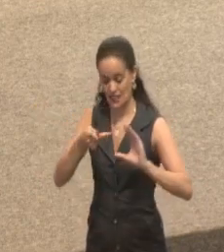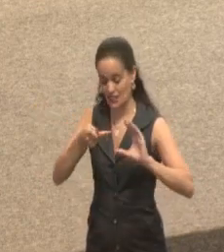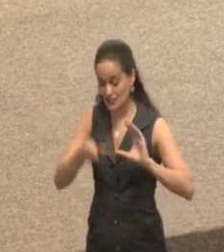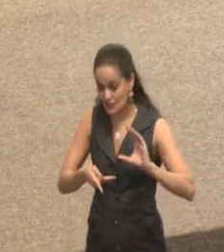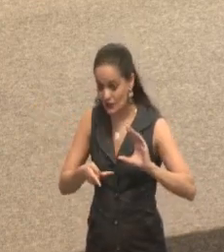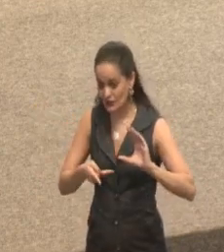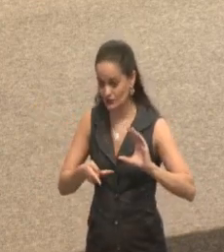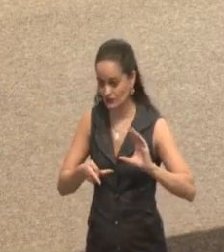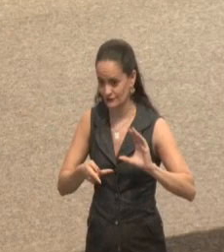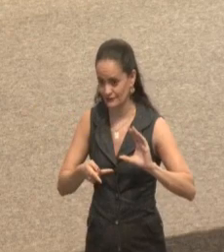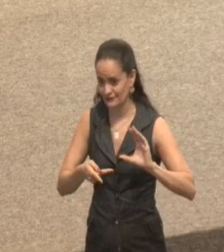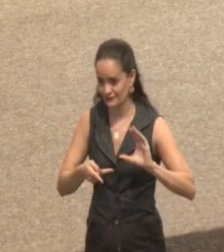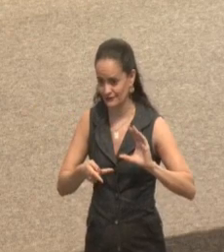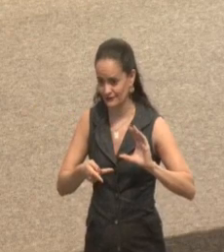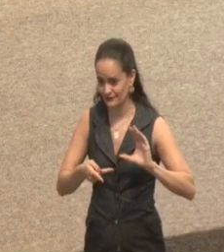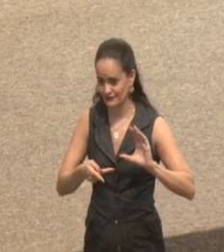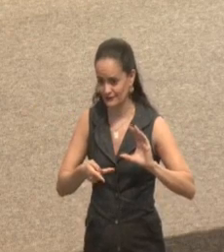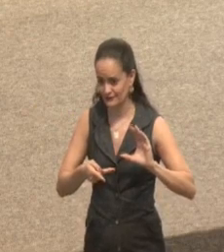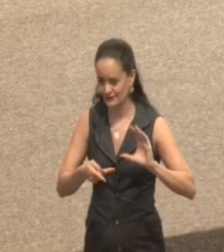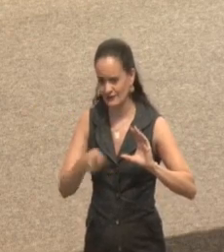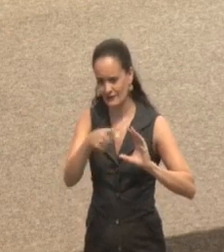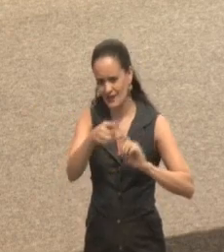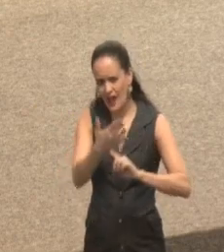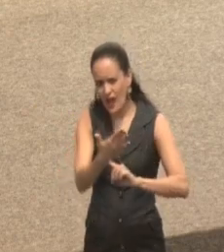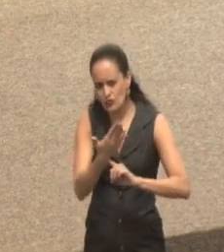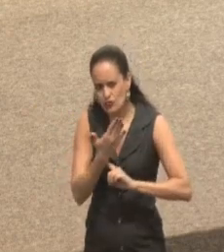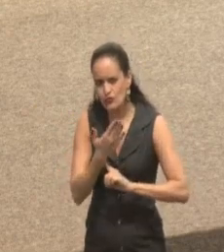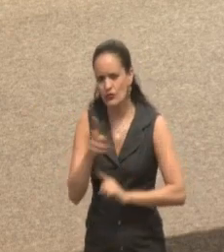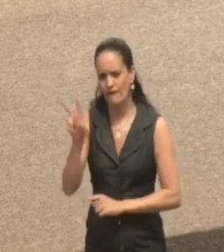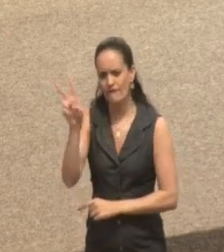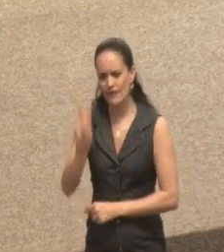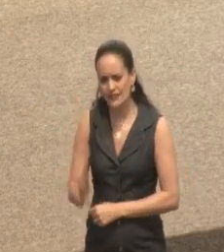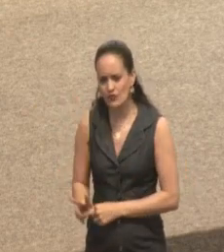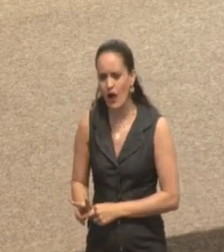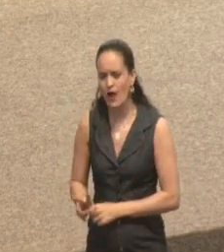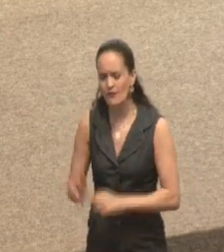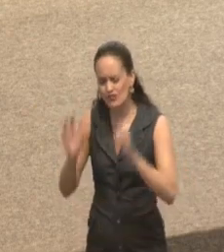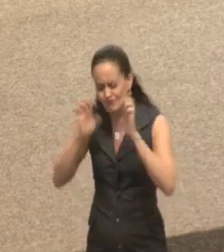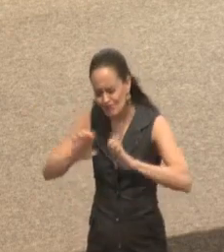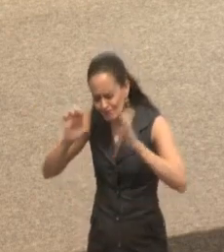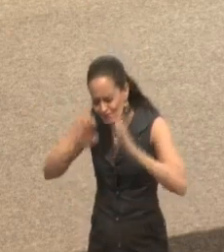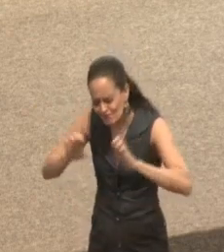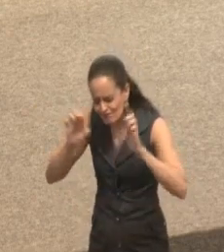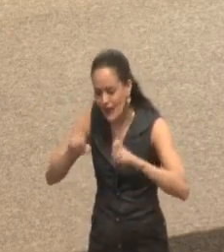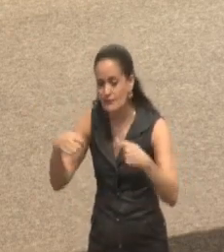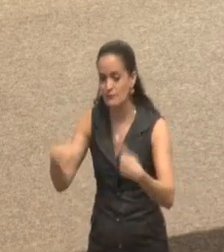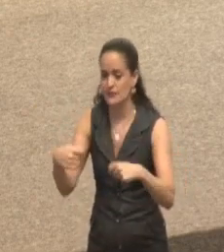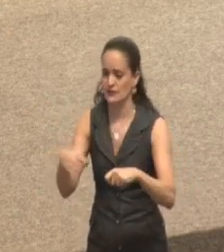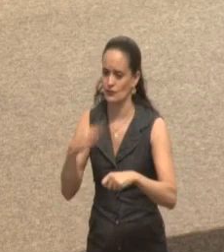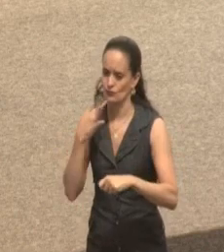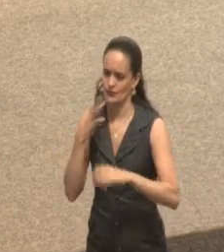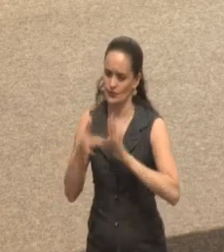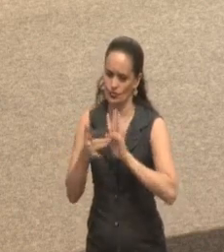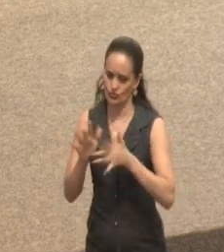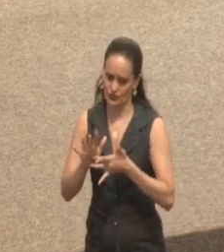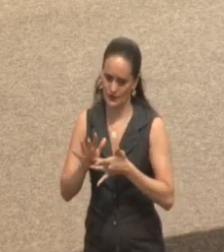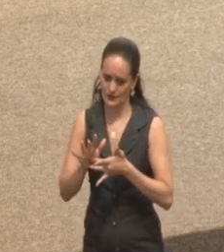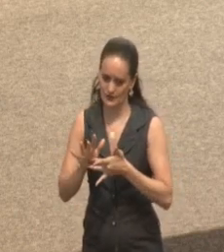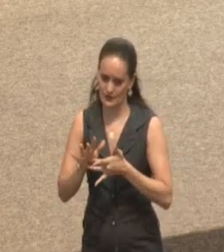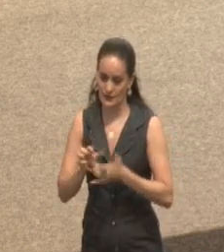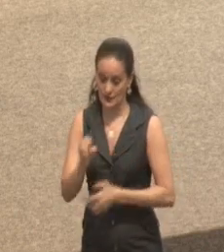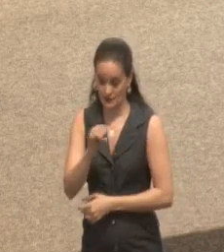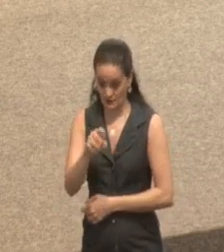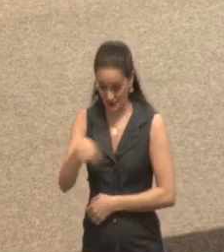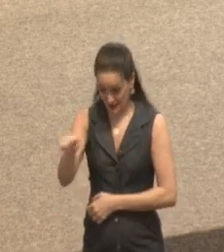Cristolândia, me ajude nesse trabalho com os venezuelanos, para a gente proclamar a palavra de Deus para essas pessoas. Se você